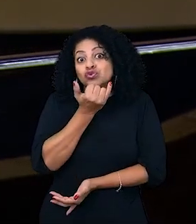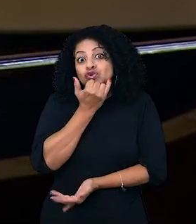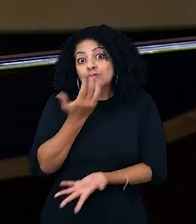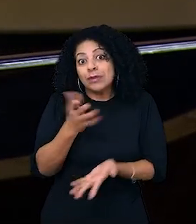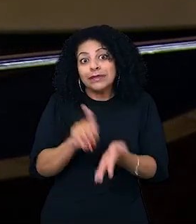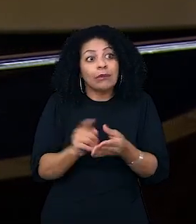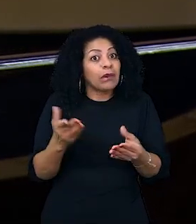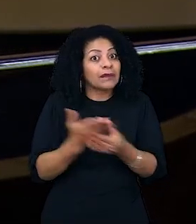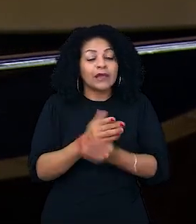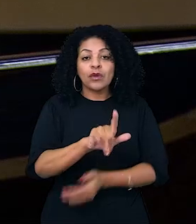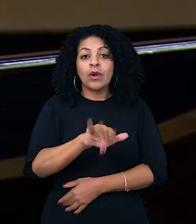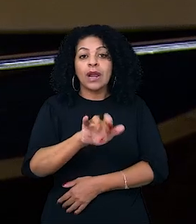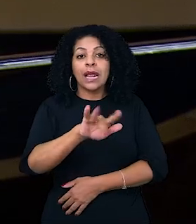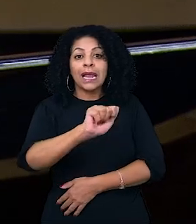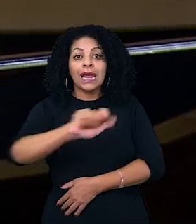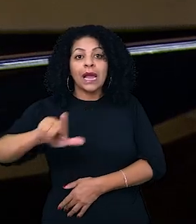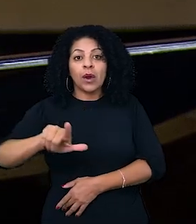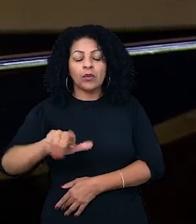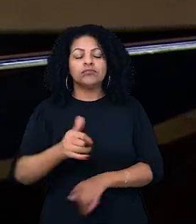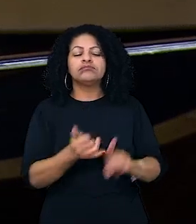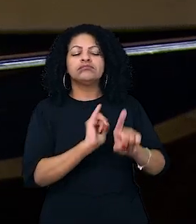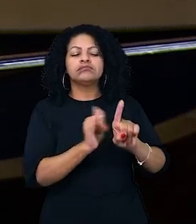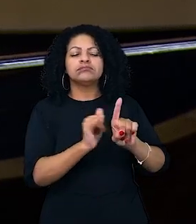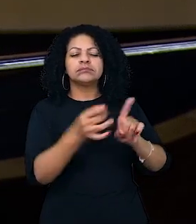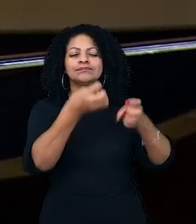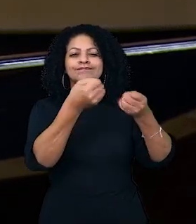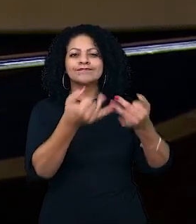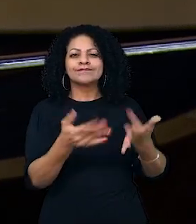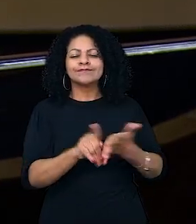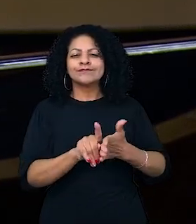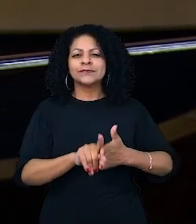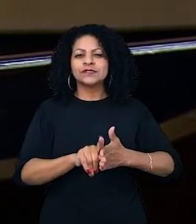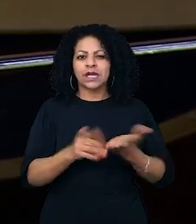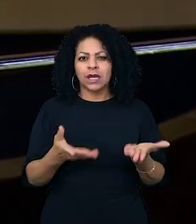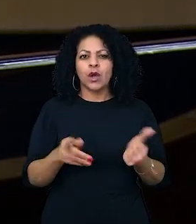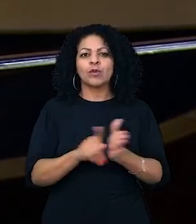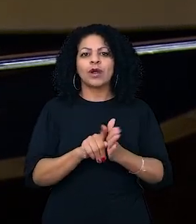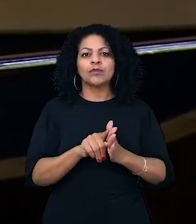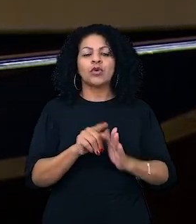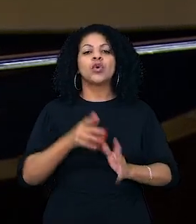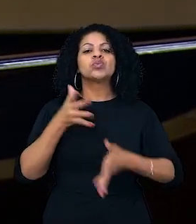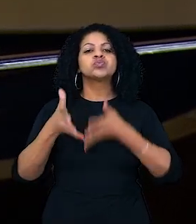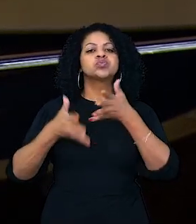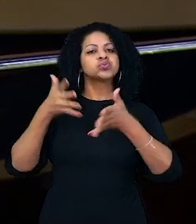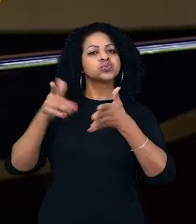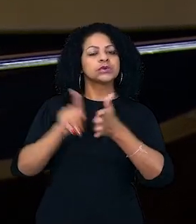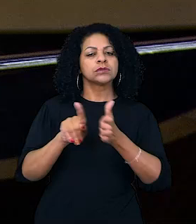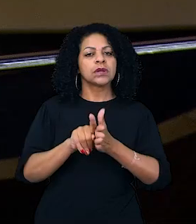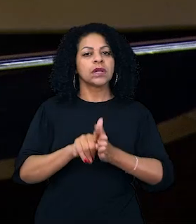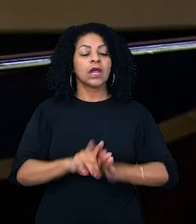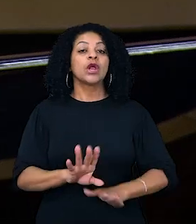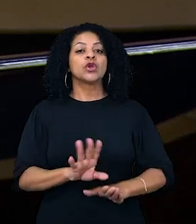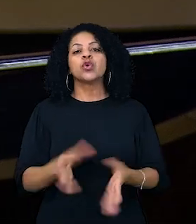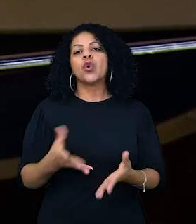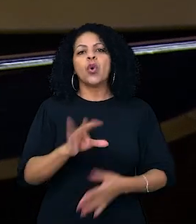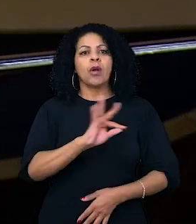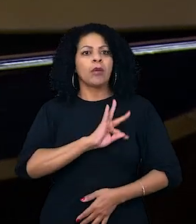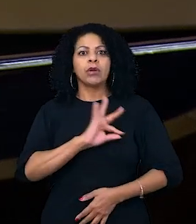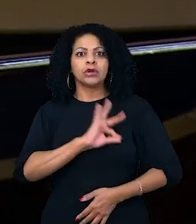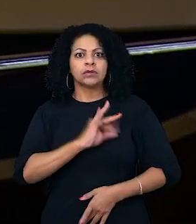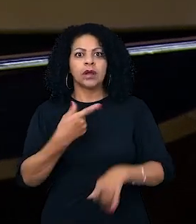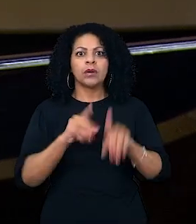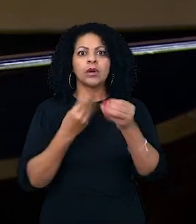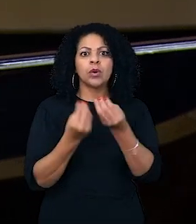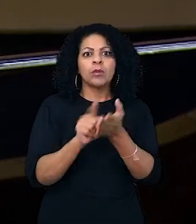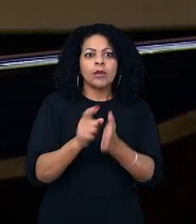do devido processo legal. A relatora reforçou que os depoimentos do inquérito policial não suprem a necessidade de